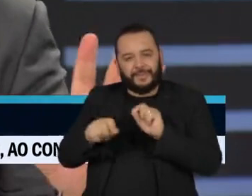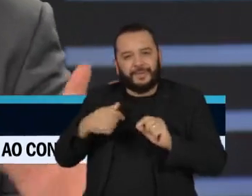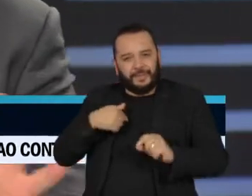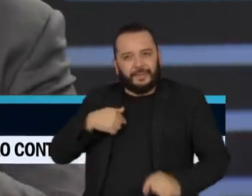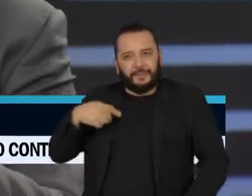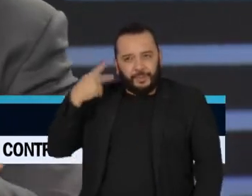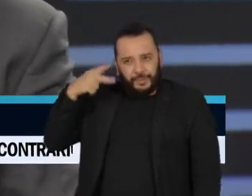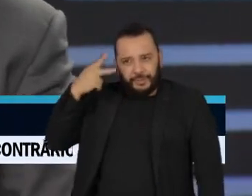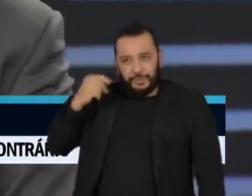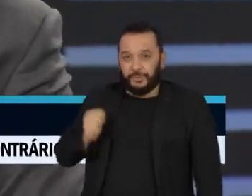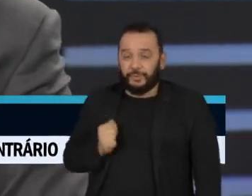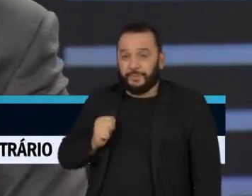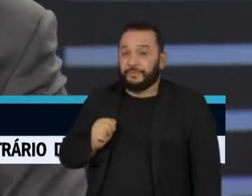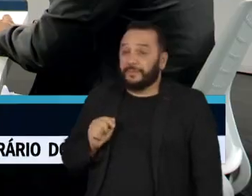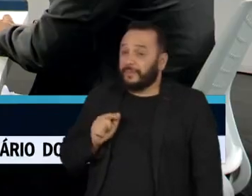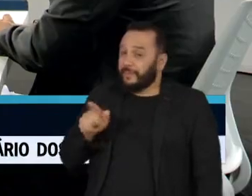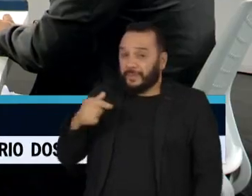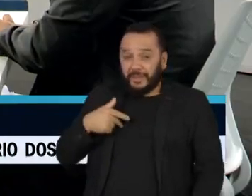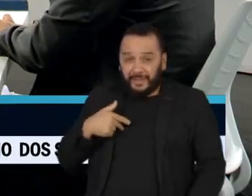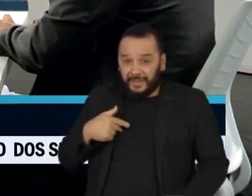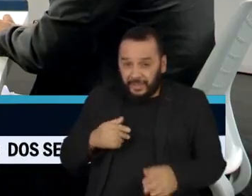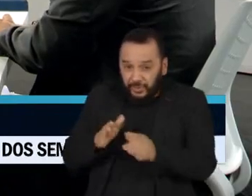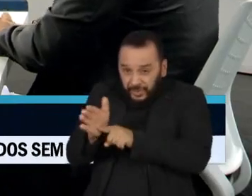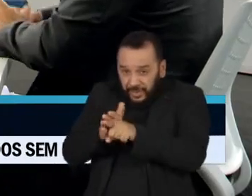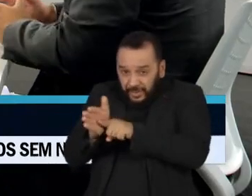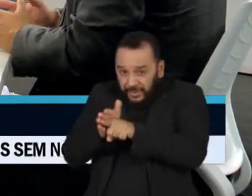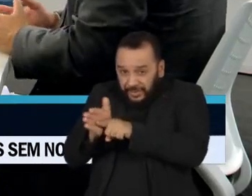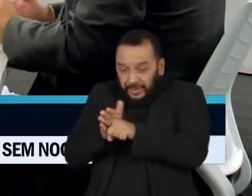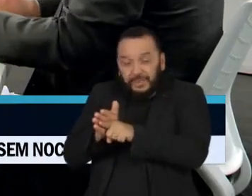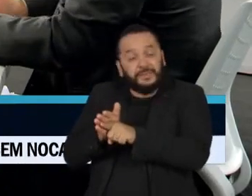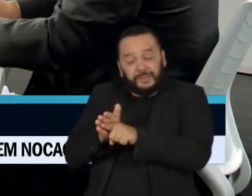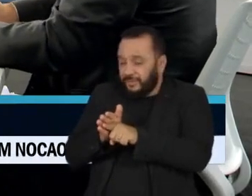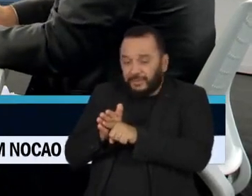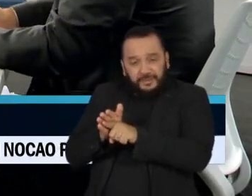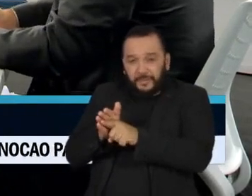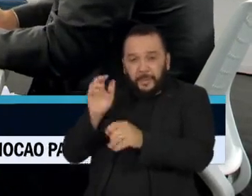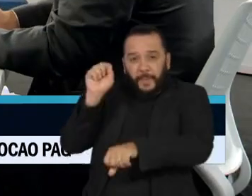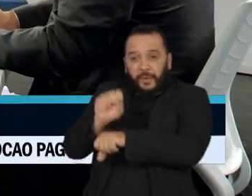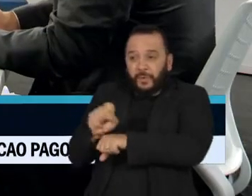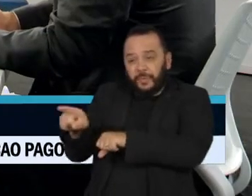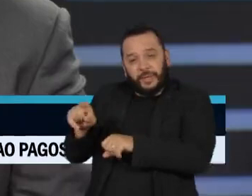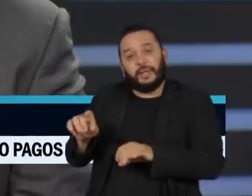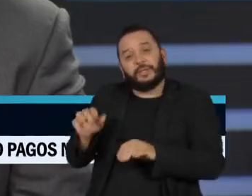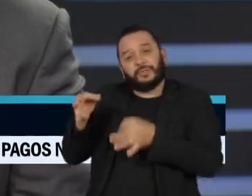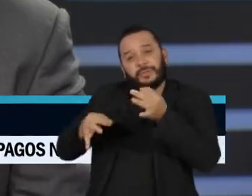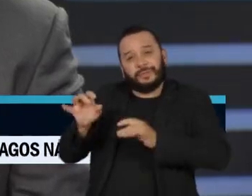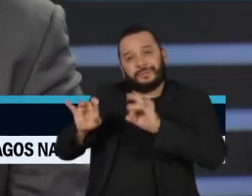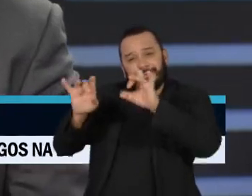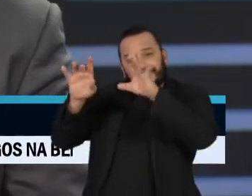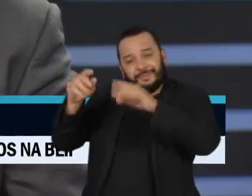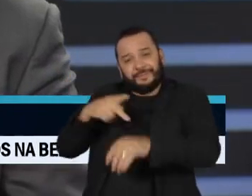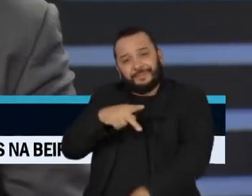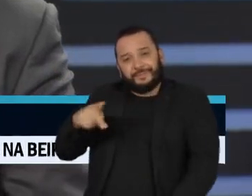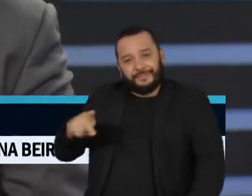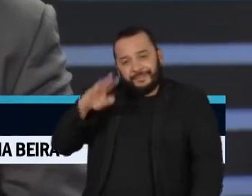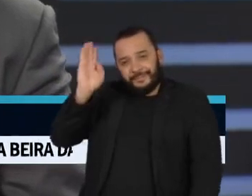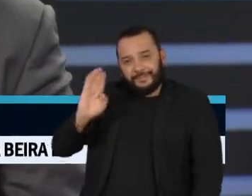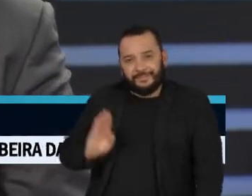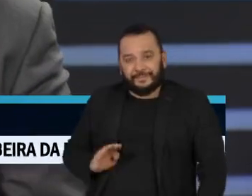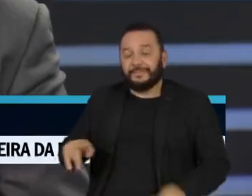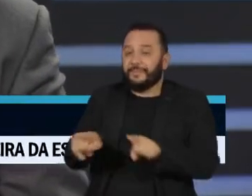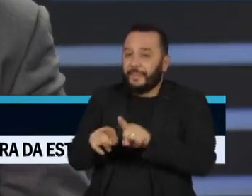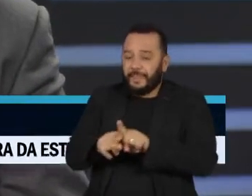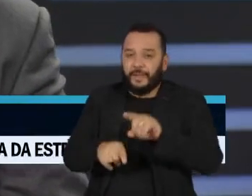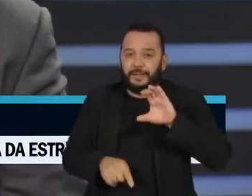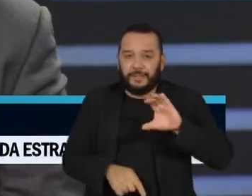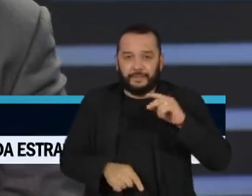não que não avançou porque ele tava com foro privilegiado de Presidente da República Depois temos todas as denúncias da CPI da covid que mostram que ele foi